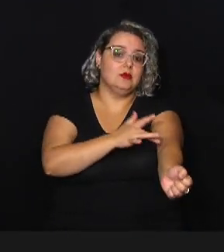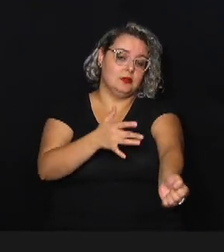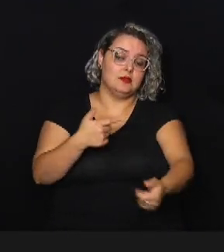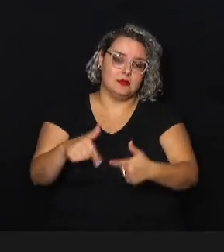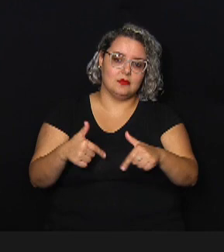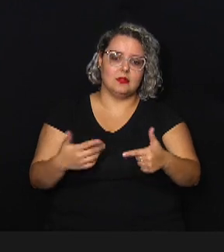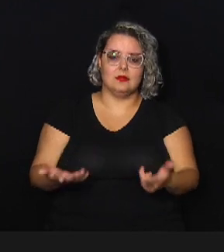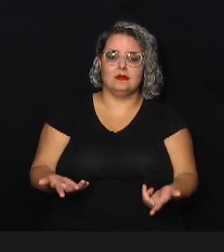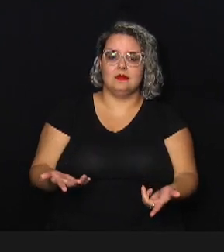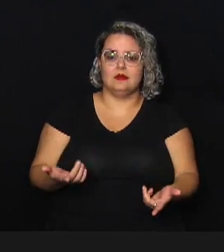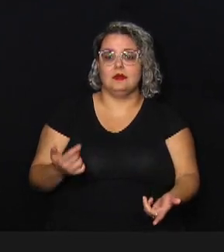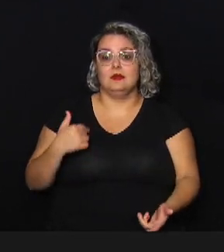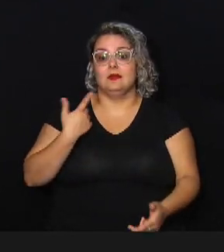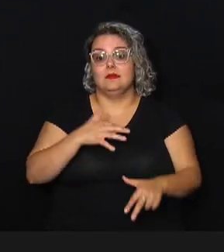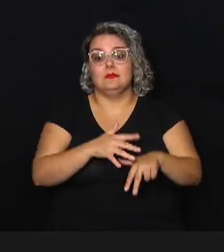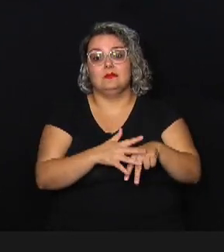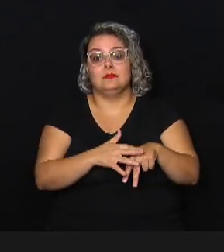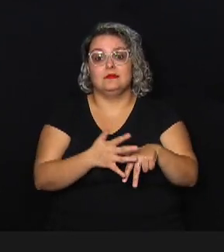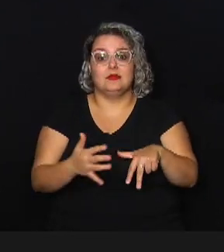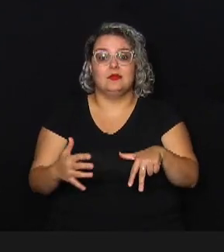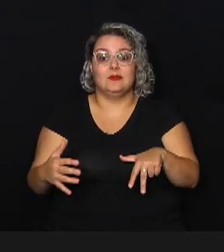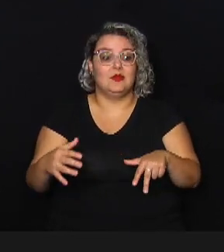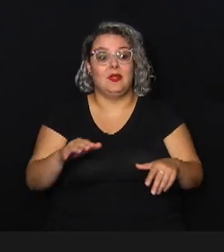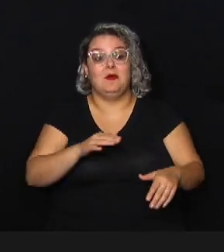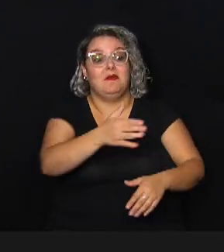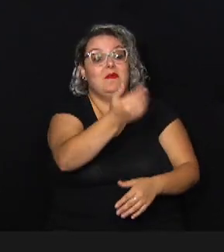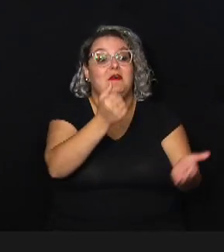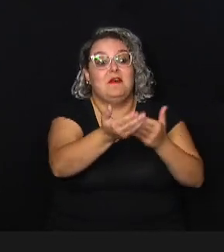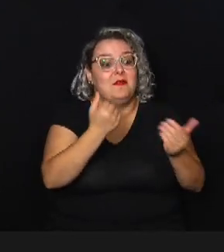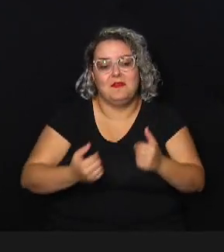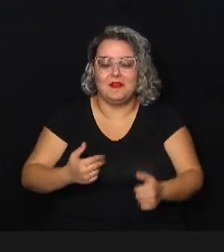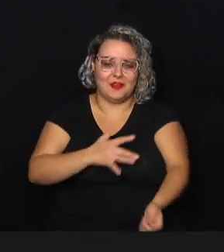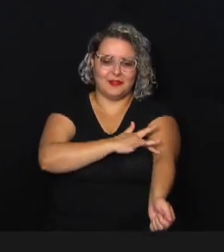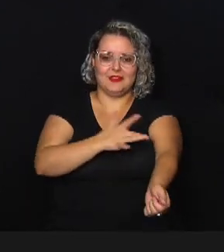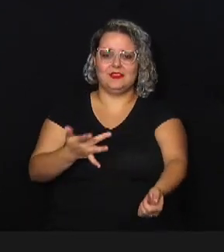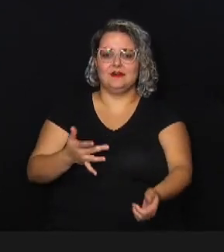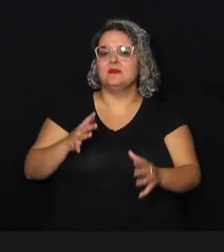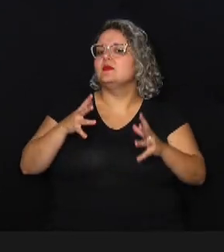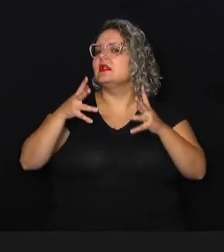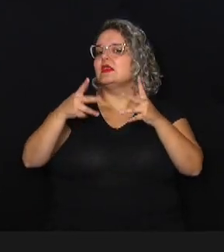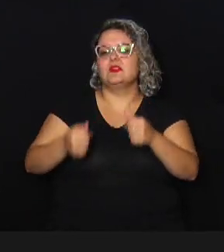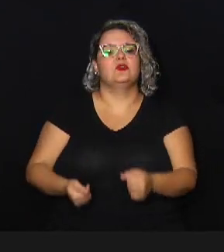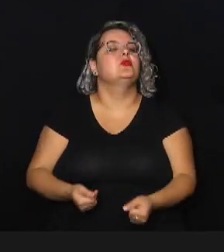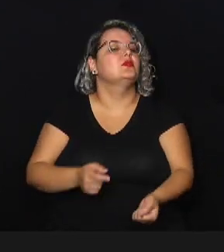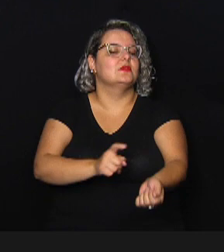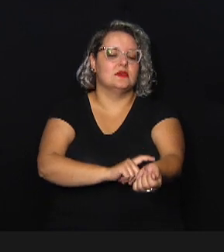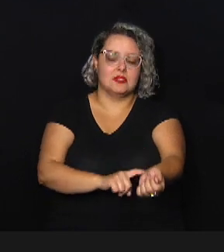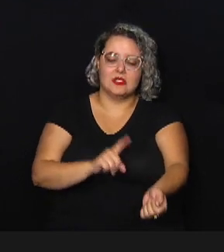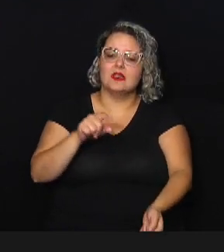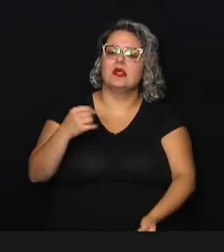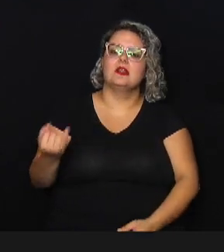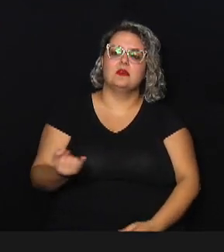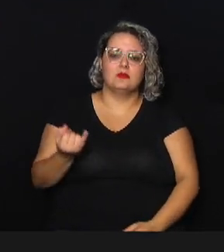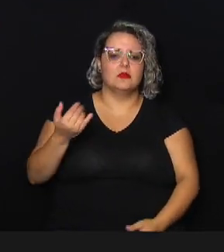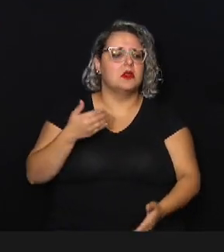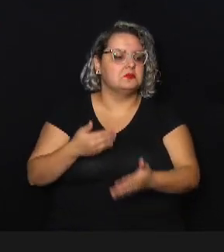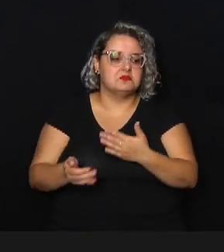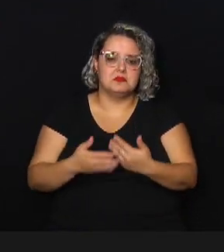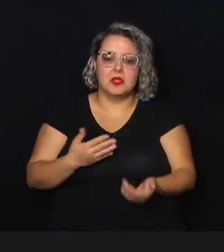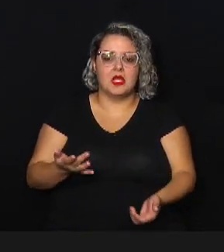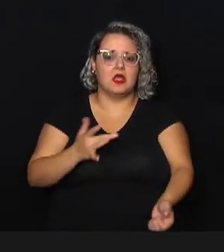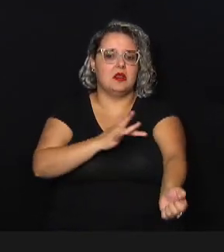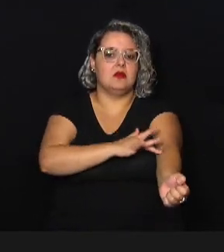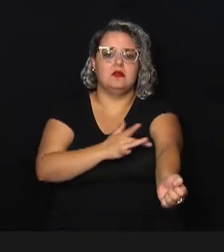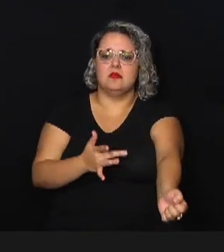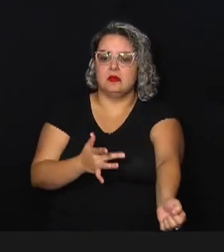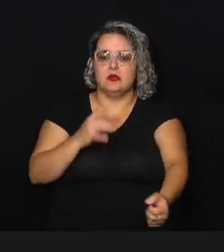puta, a gente vê um paciente, olha, já vai pegando na esquina, né, um doador lá, né? Mas todo sangue é importante. Não importa, eu vou doar sangue, tem